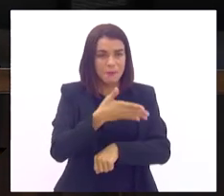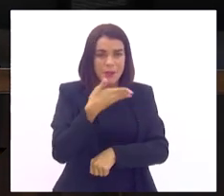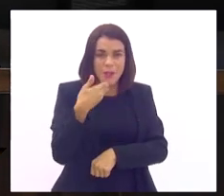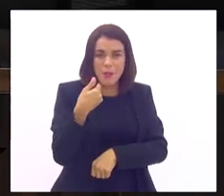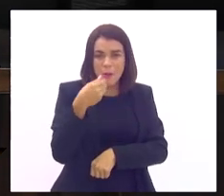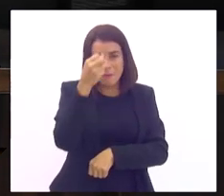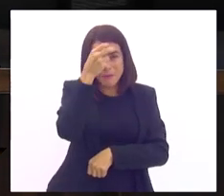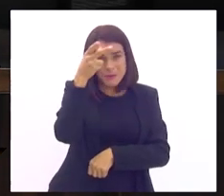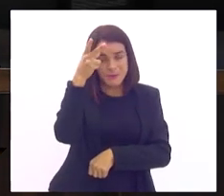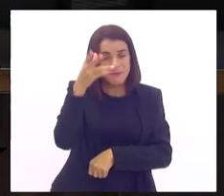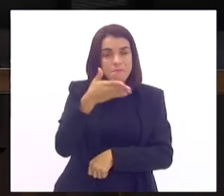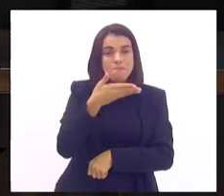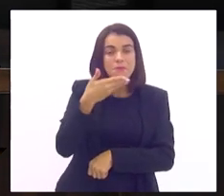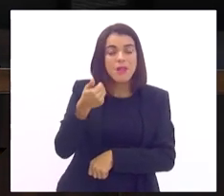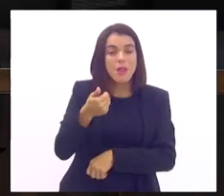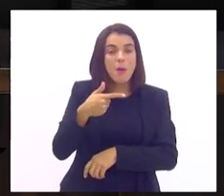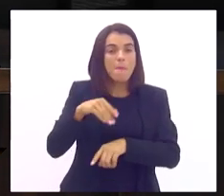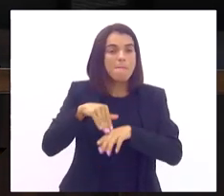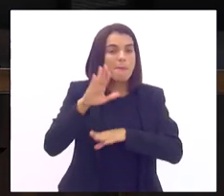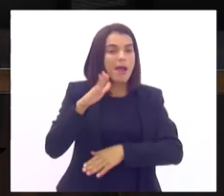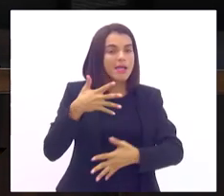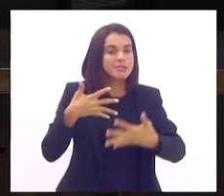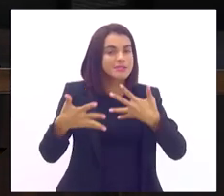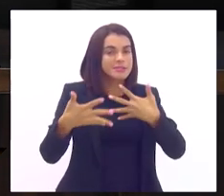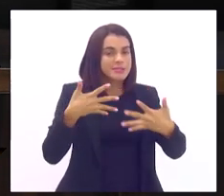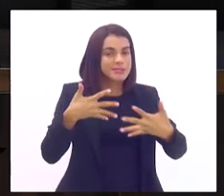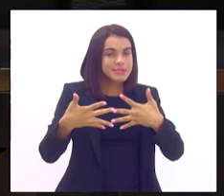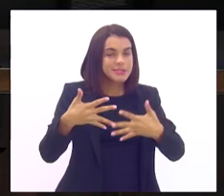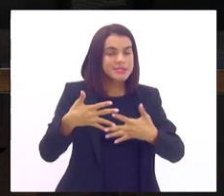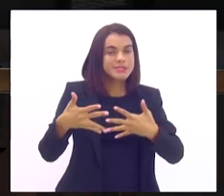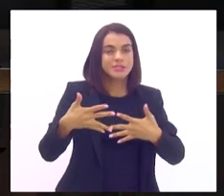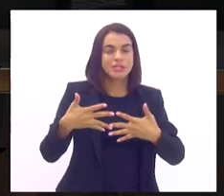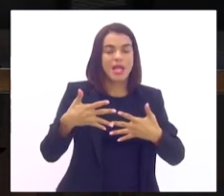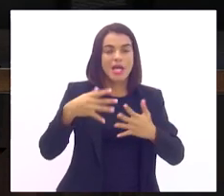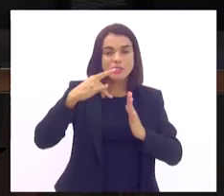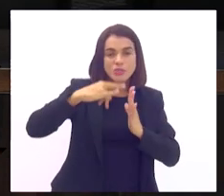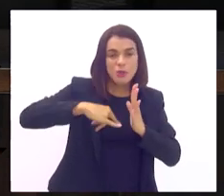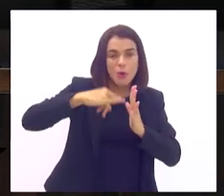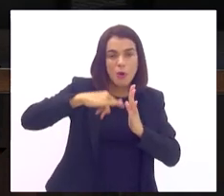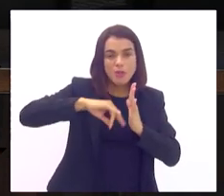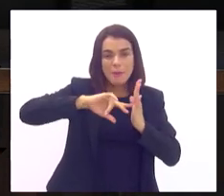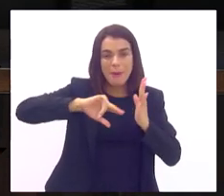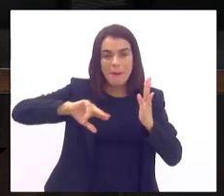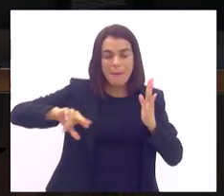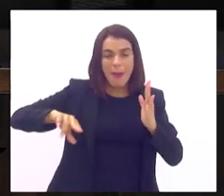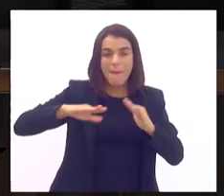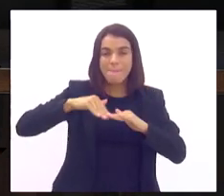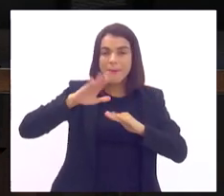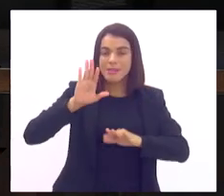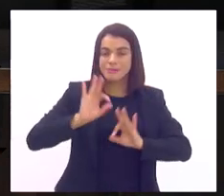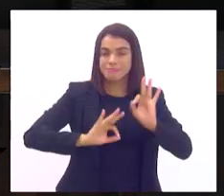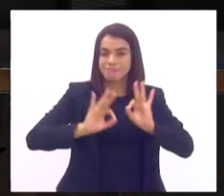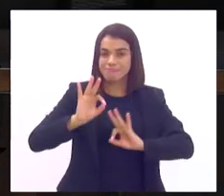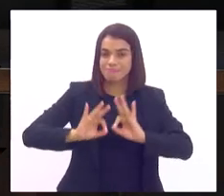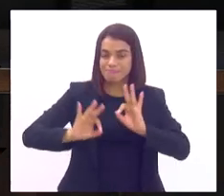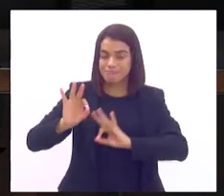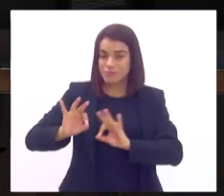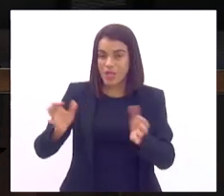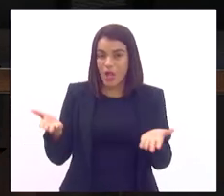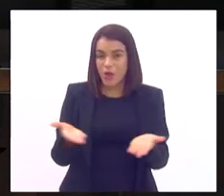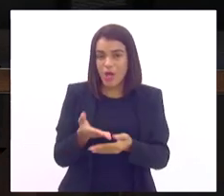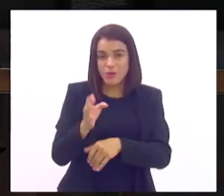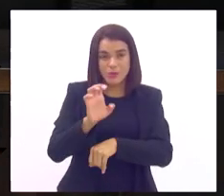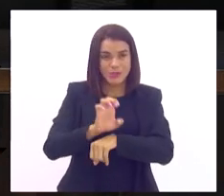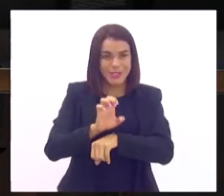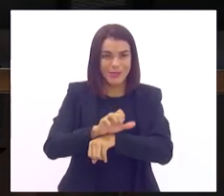melhor, um município mais transparente, as contas mais organizadas. Né. Estamos vivendo, o estado do Rio de Janeiro